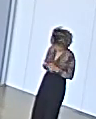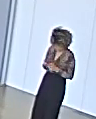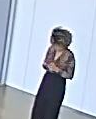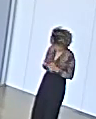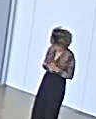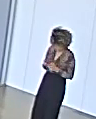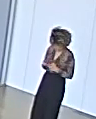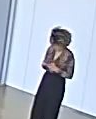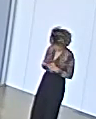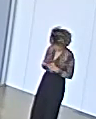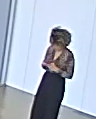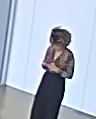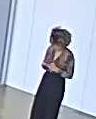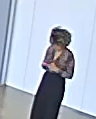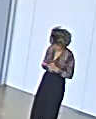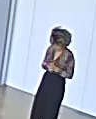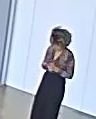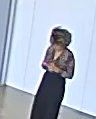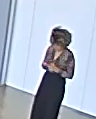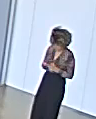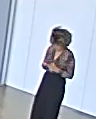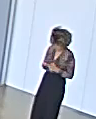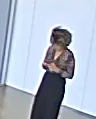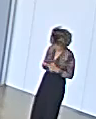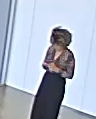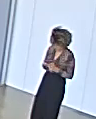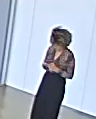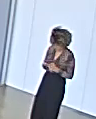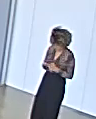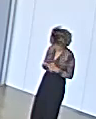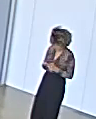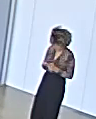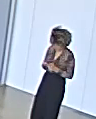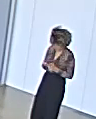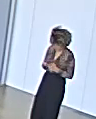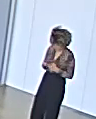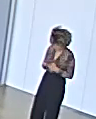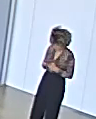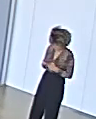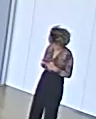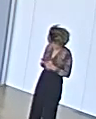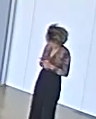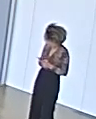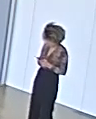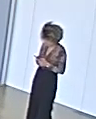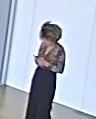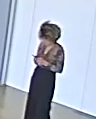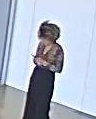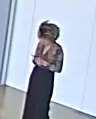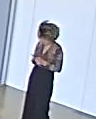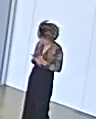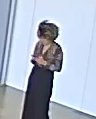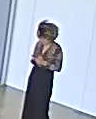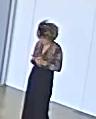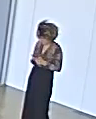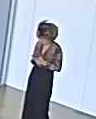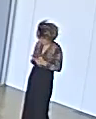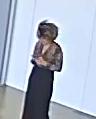né, aqui em Belo Horizonte, Francisco Sá e Montes Claros, e temos uma comunidade no estado do